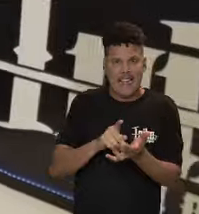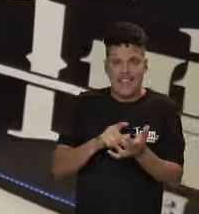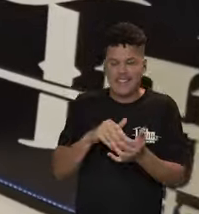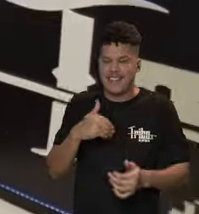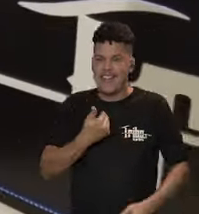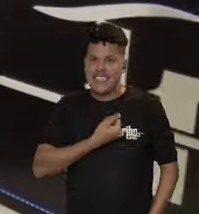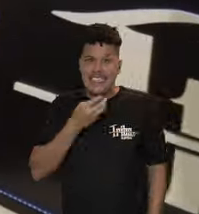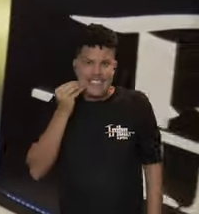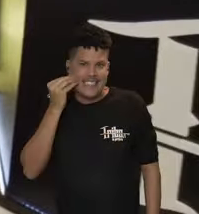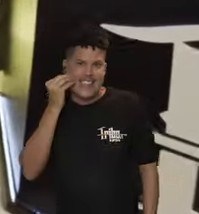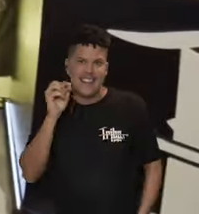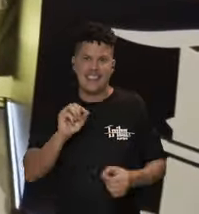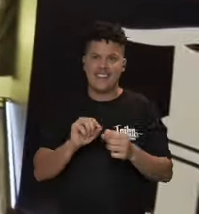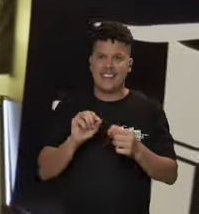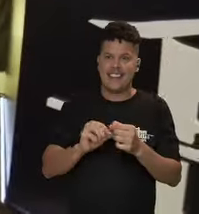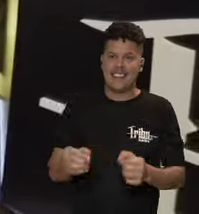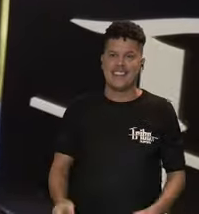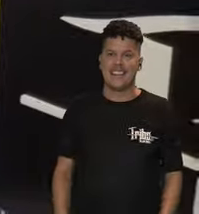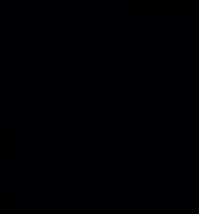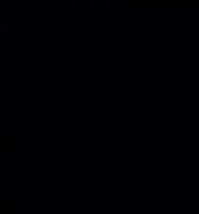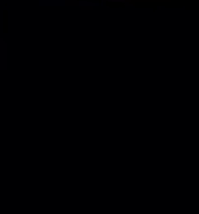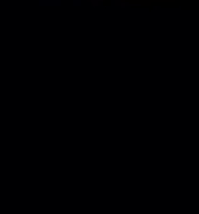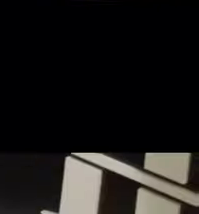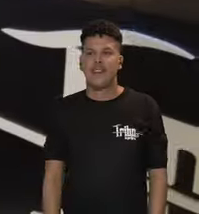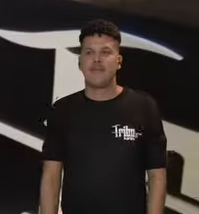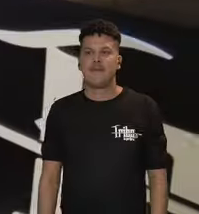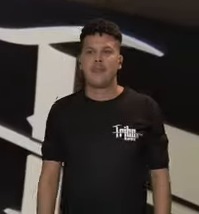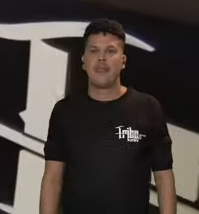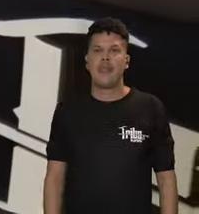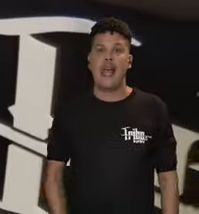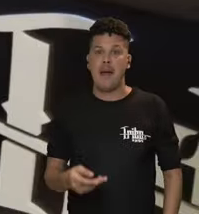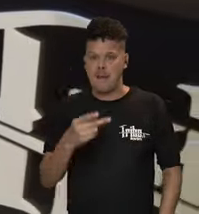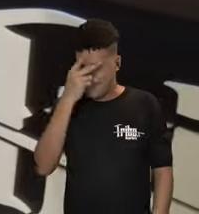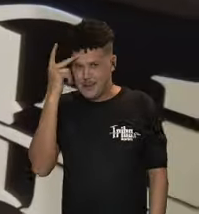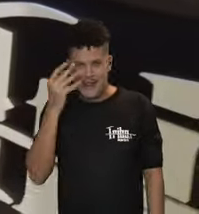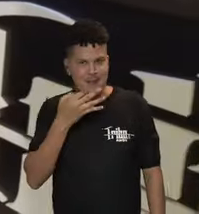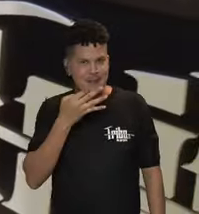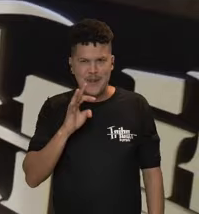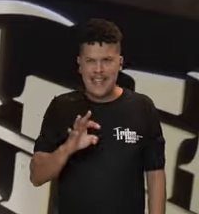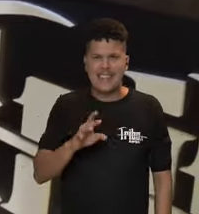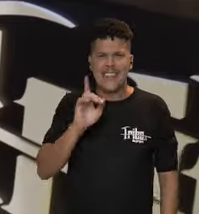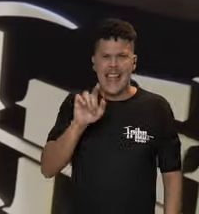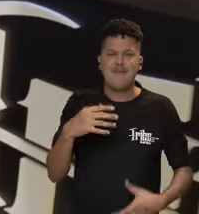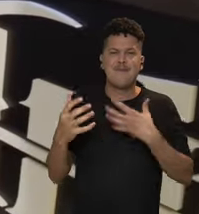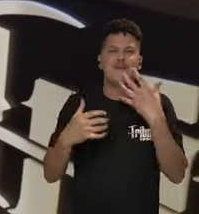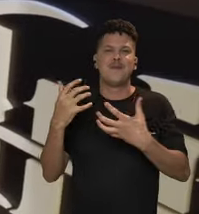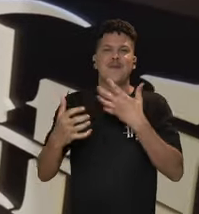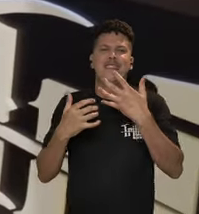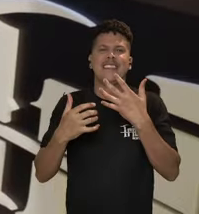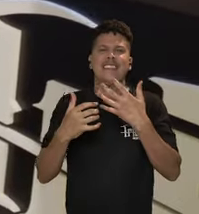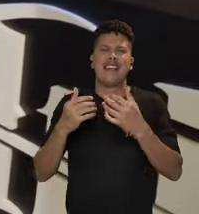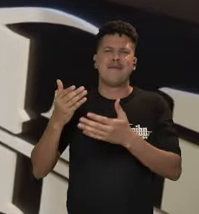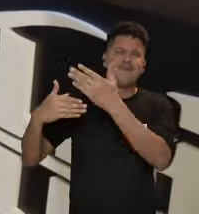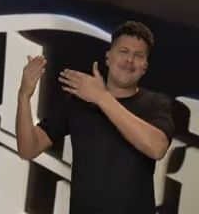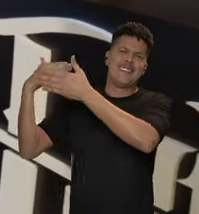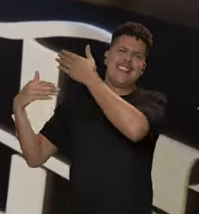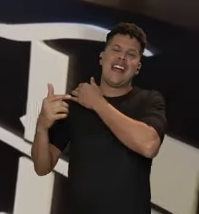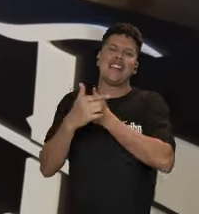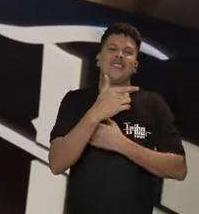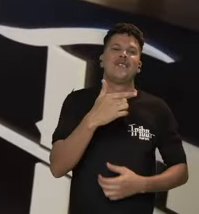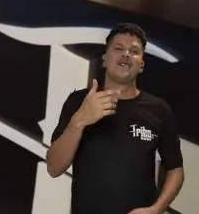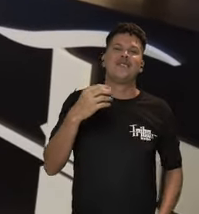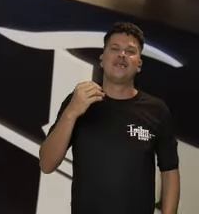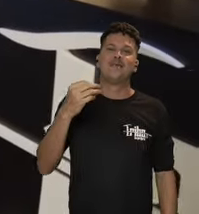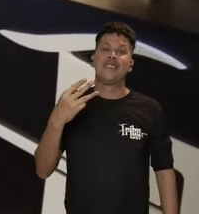velho? A gente tenta fazer o que pode. Mas é isso aí. Rapaziada que não conhece, mano, essa música é uma música que foi gravada em 2003. 2003,